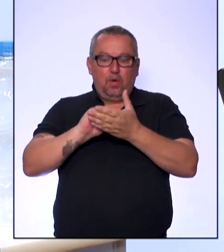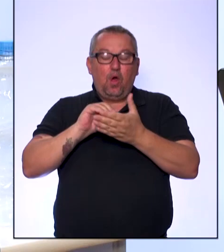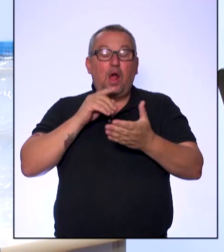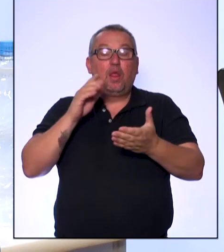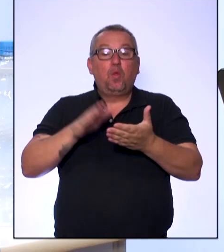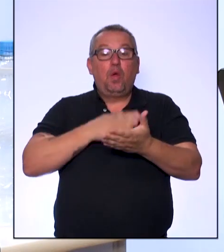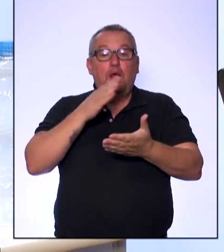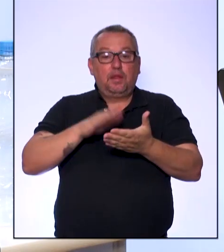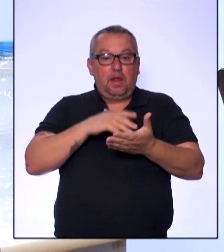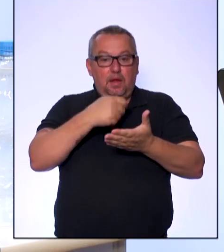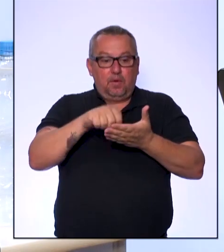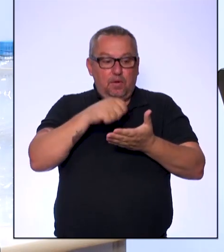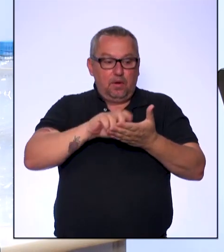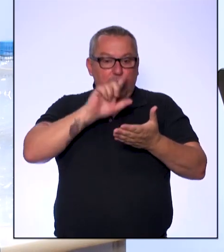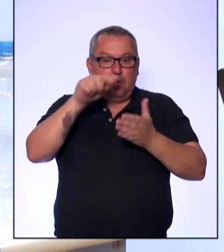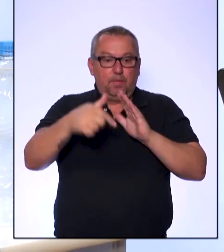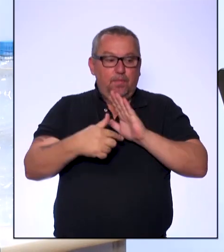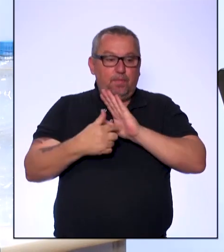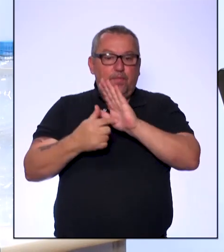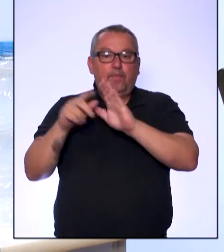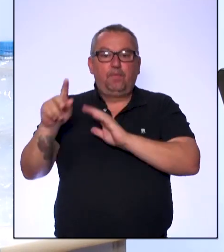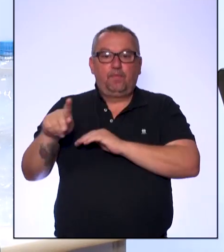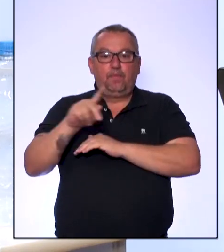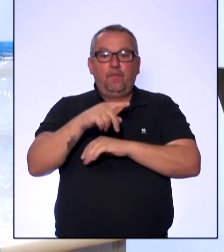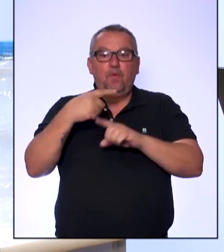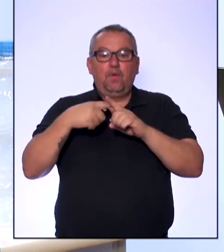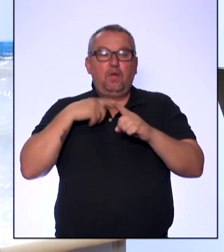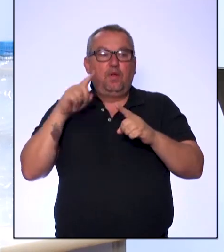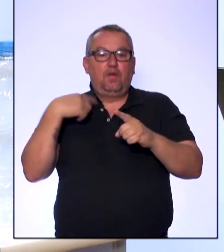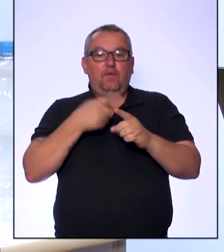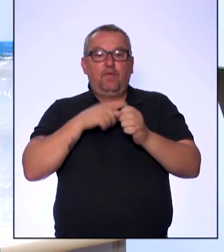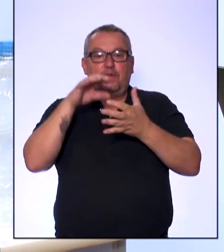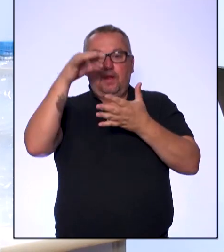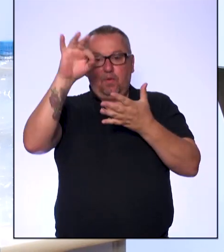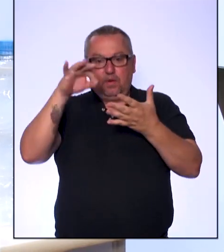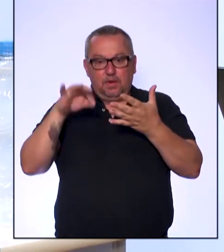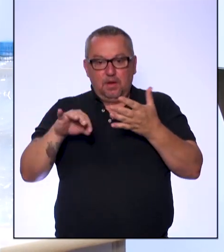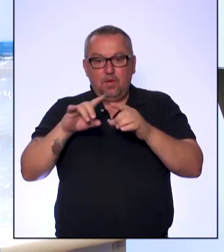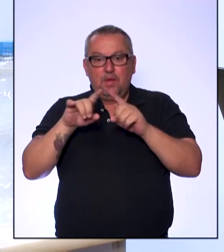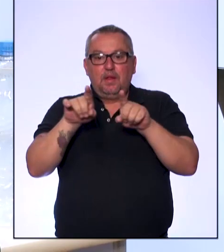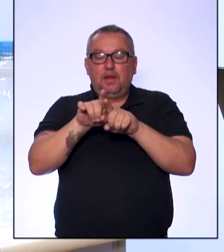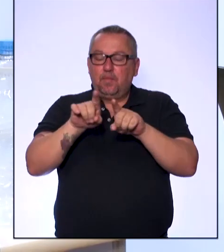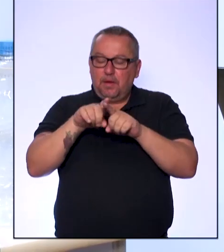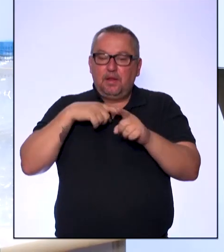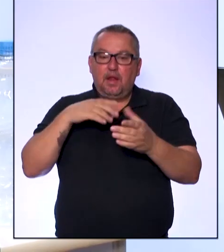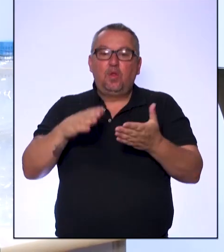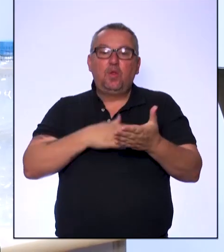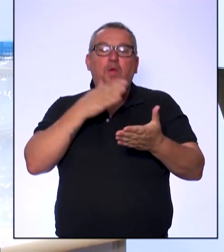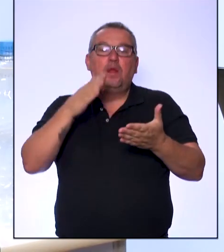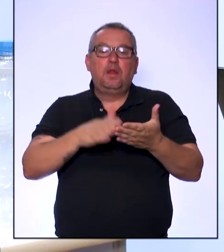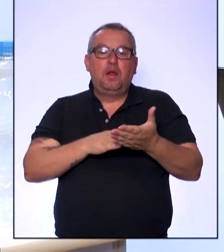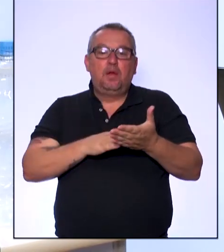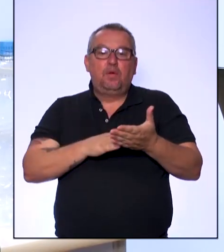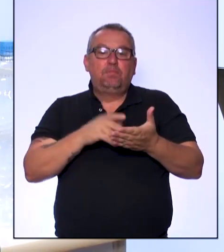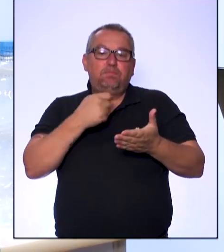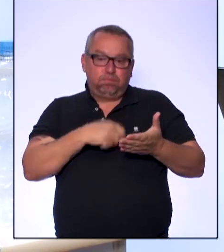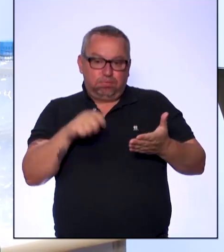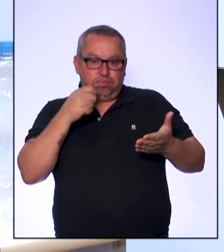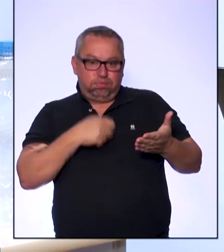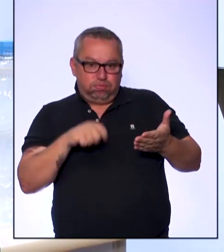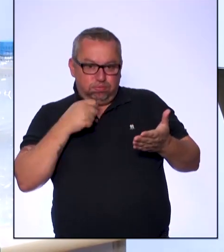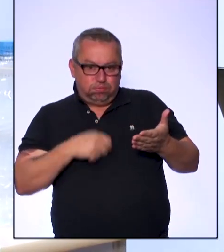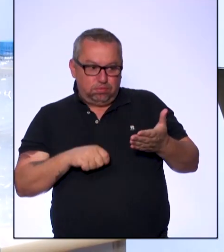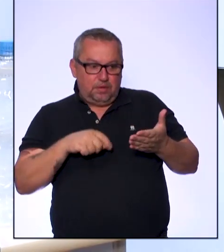caderno, depois mostra para o professor, porque nós vamos fazer a correção, mas é importante ter também no caderno. E quem está aí pelo